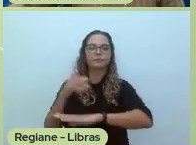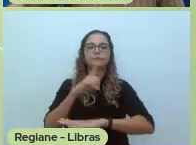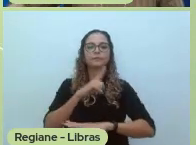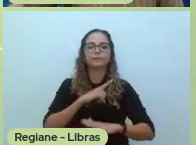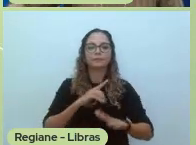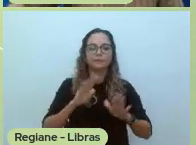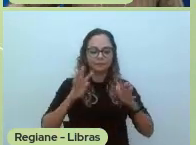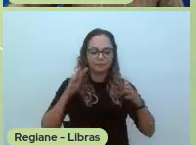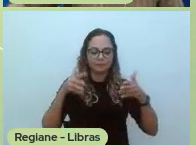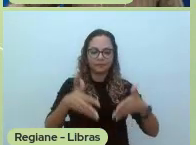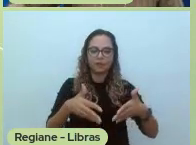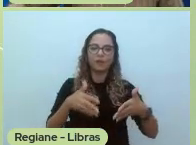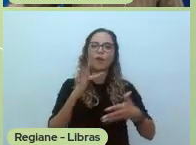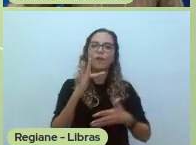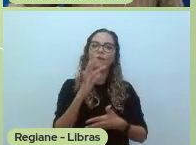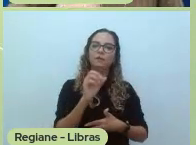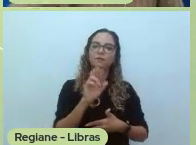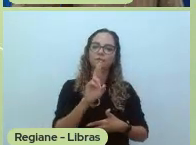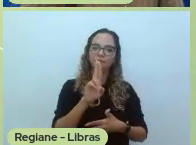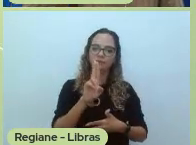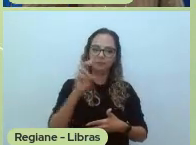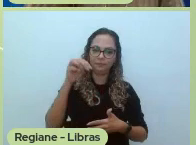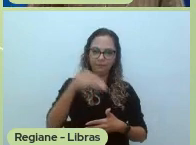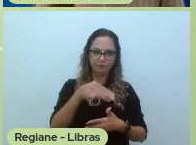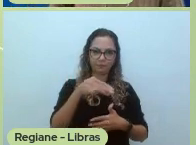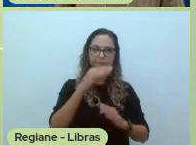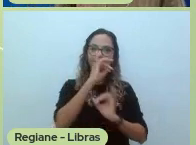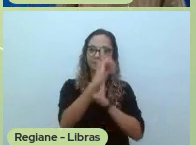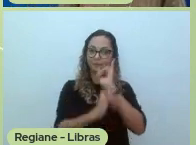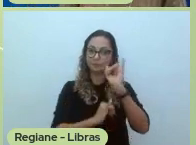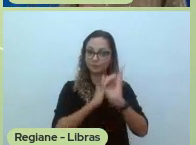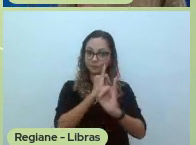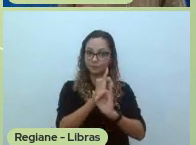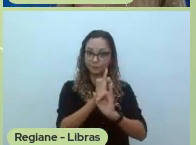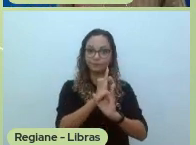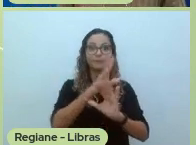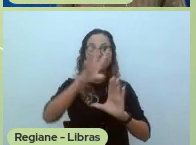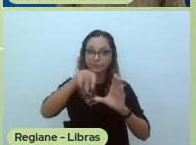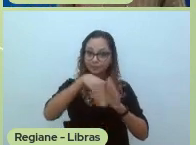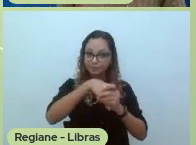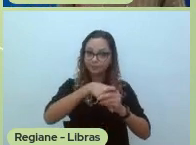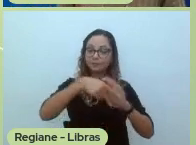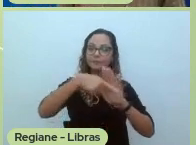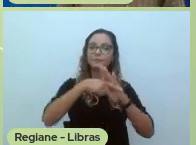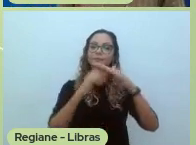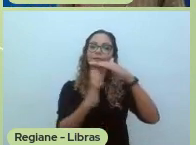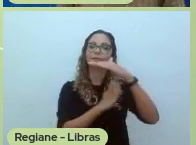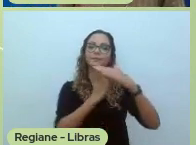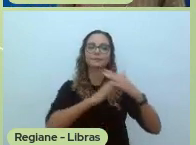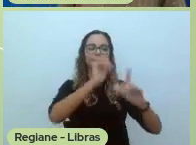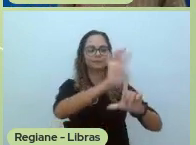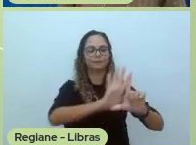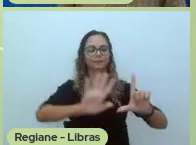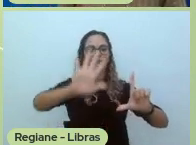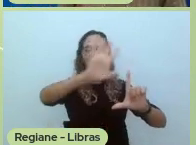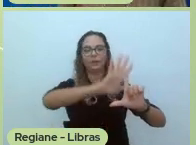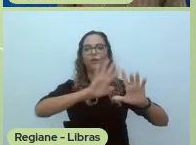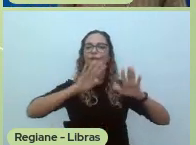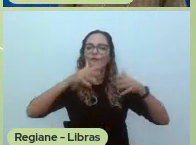dentro da intranet corporativa. E foi uma coisa muito inovadora. E isso foi uma experiência incrível, porque o fórum era absolutamente